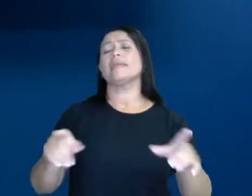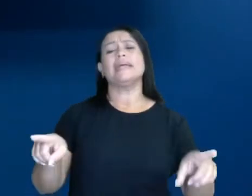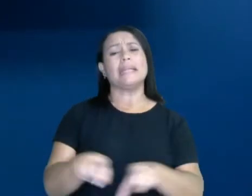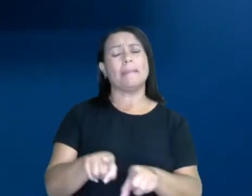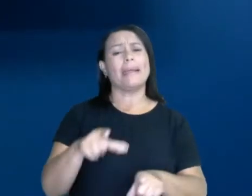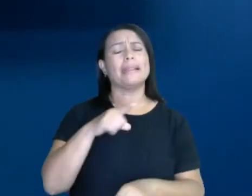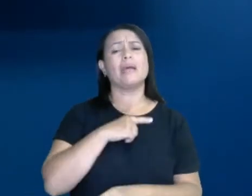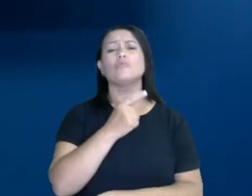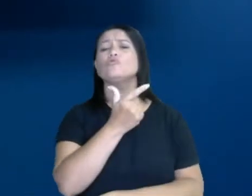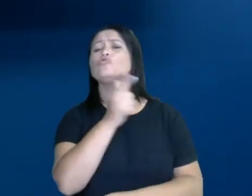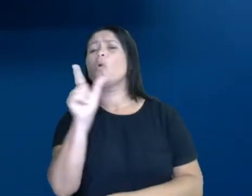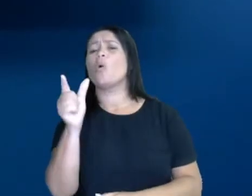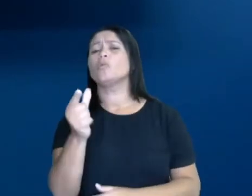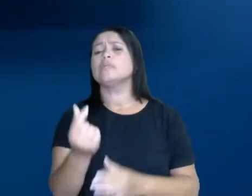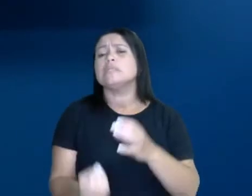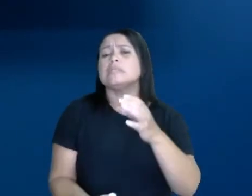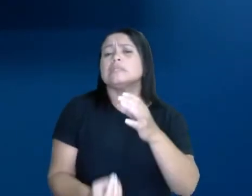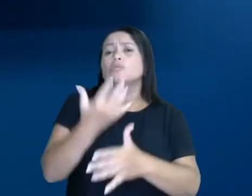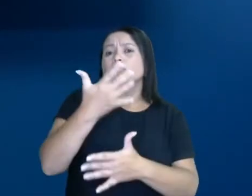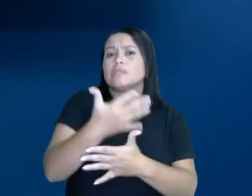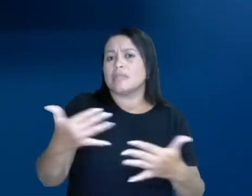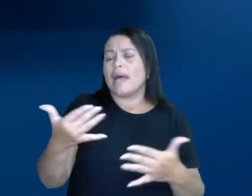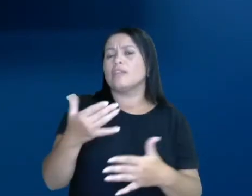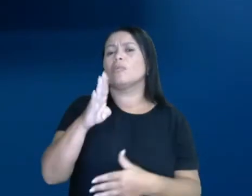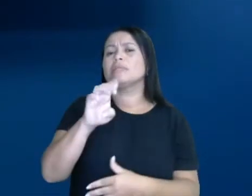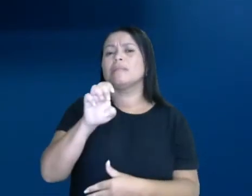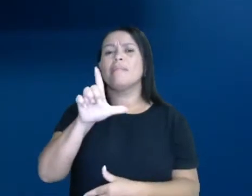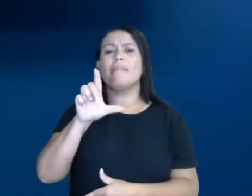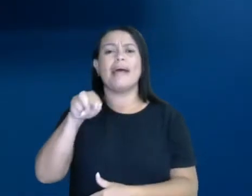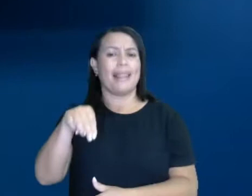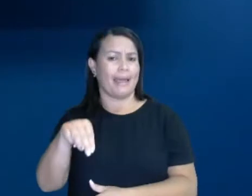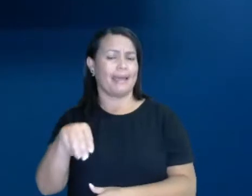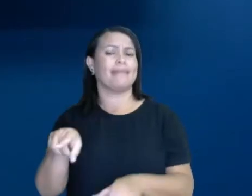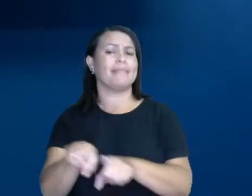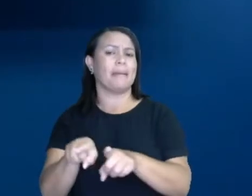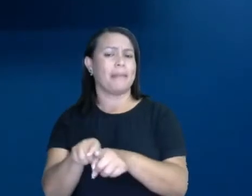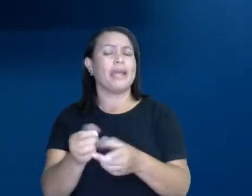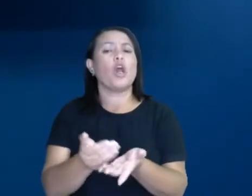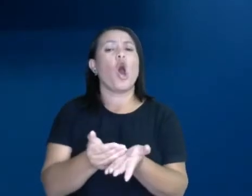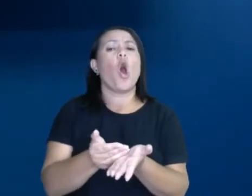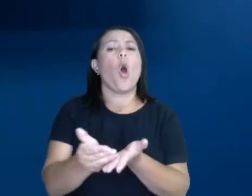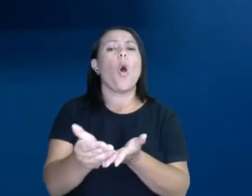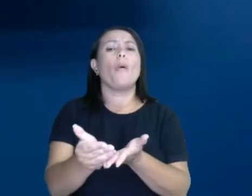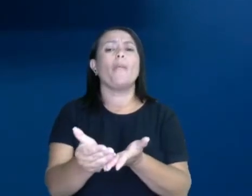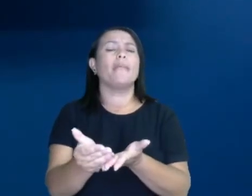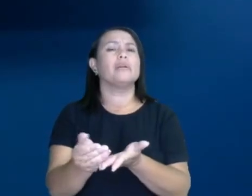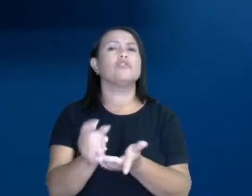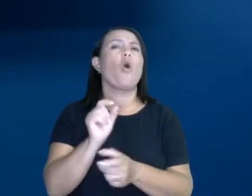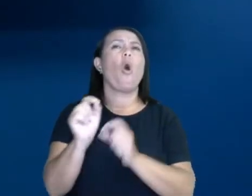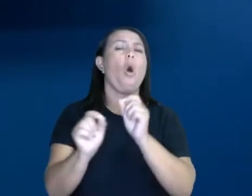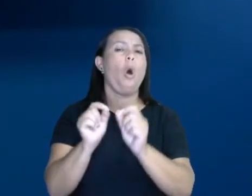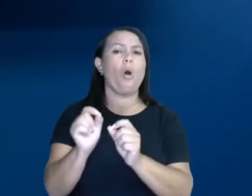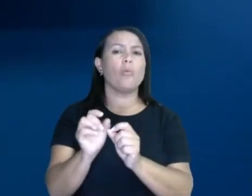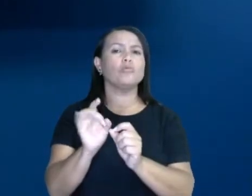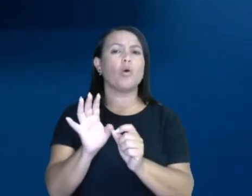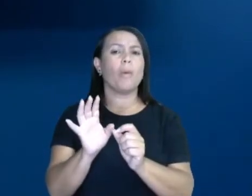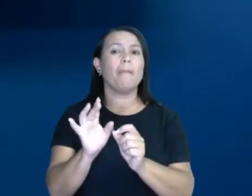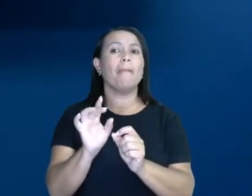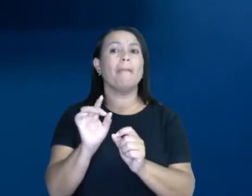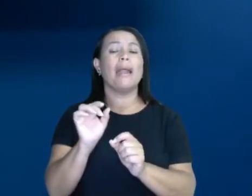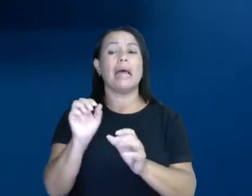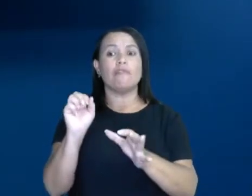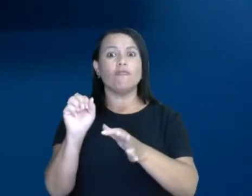Temos também outras cidades que nasceram de forma espontânea, como a cidade de Belém do Pará, que inicialmente era uma cidade feita para fortalecer